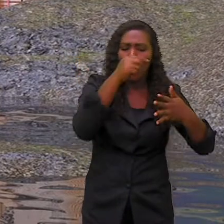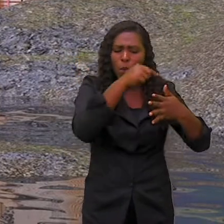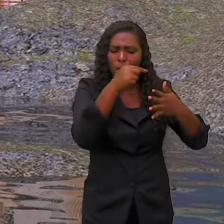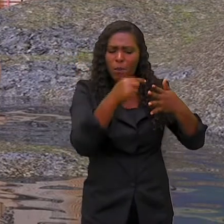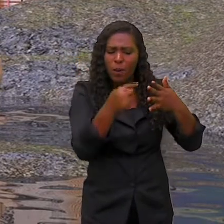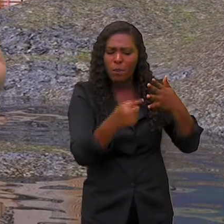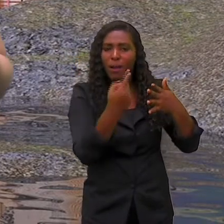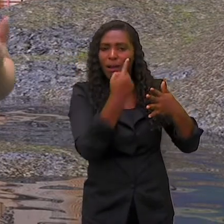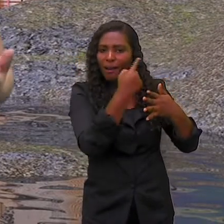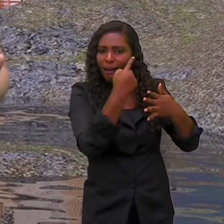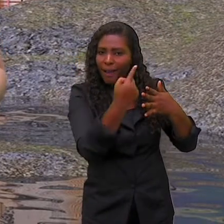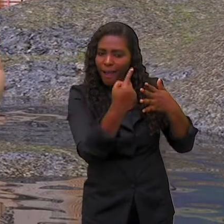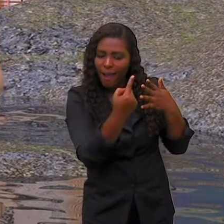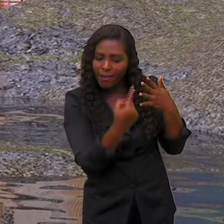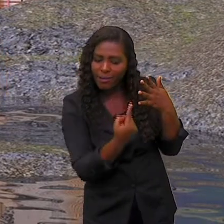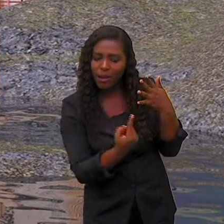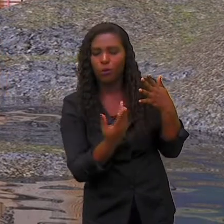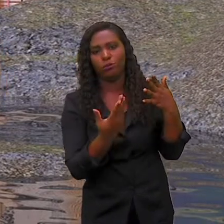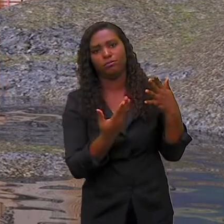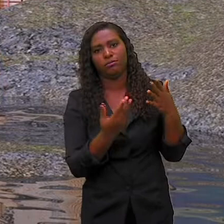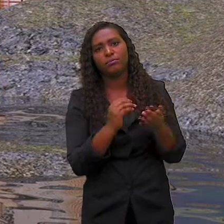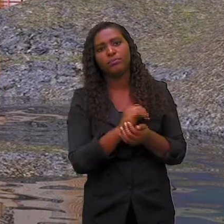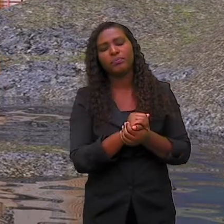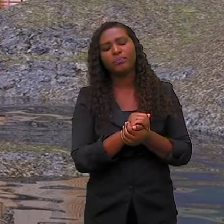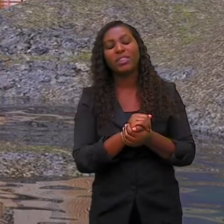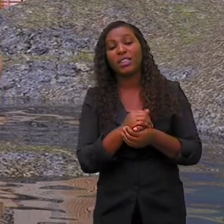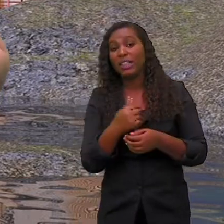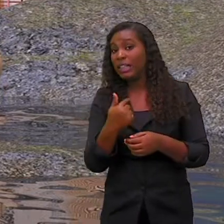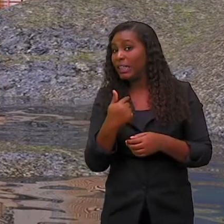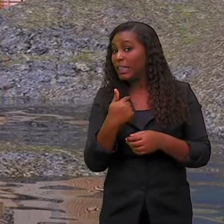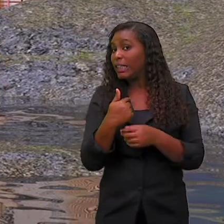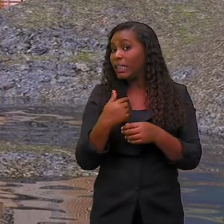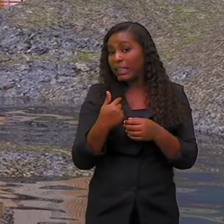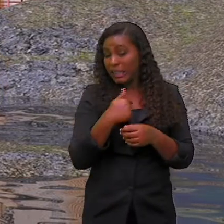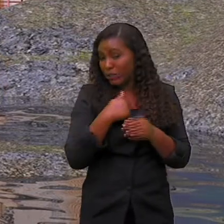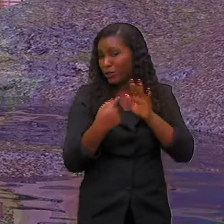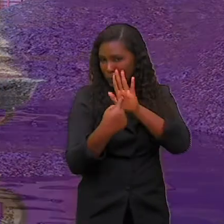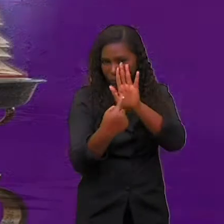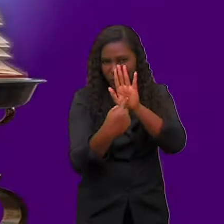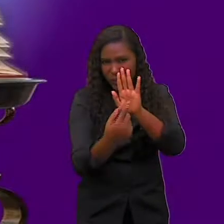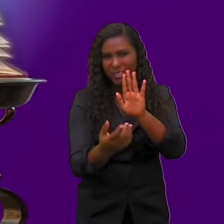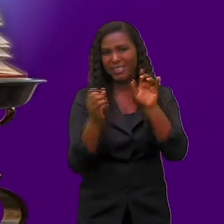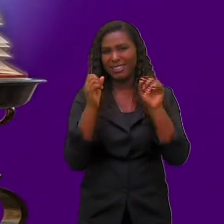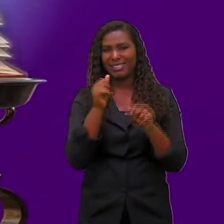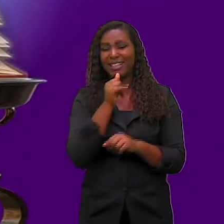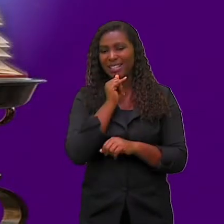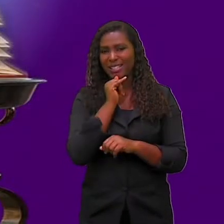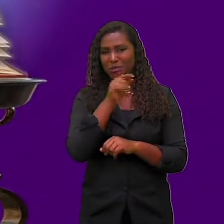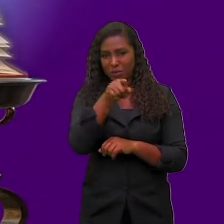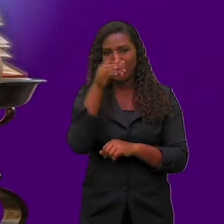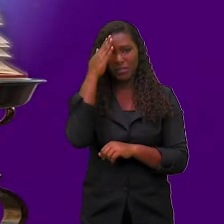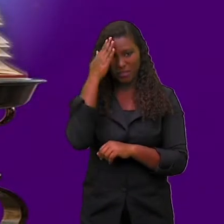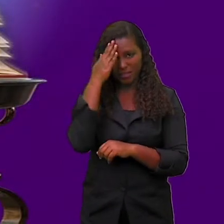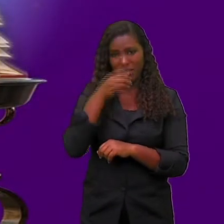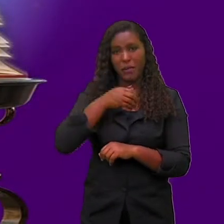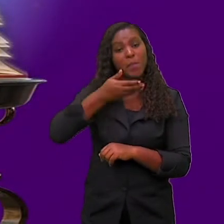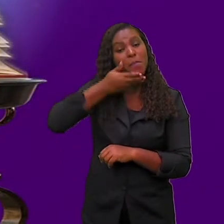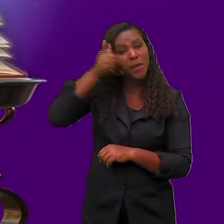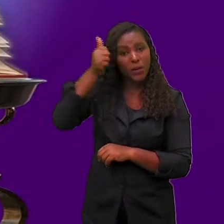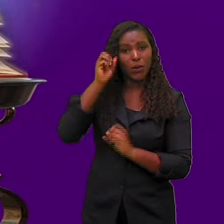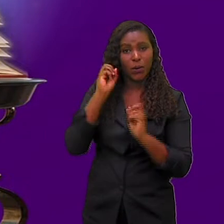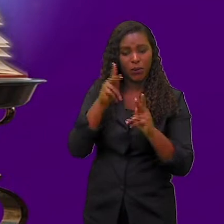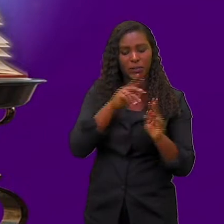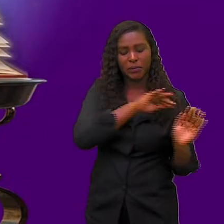claro, né, alguns exemplos para vocês entenderem o que é um tipo textual, certo? Eu já